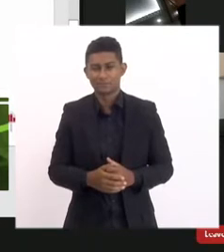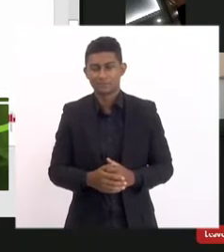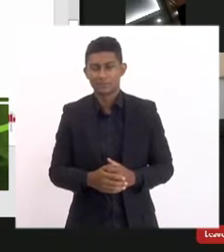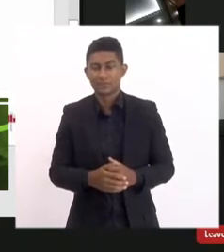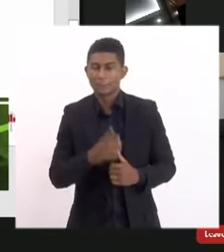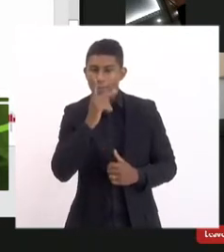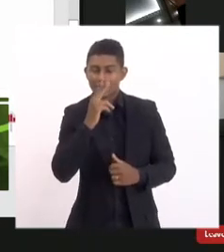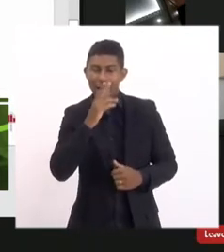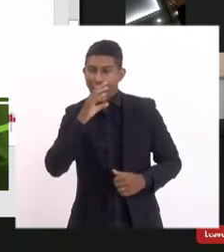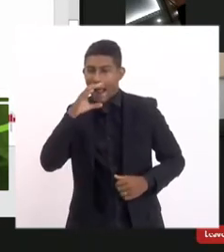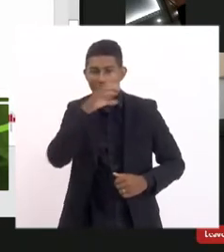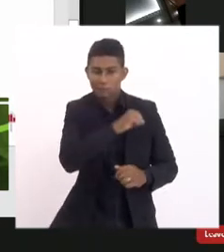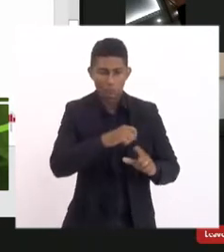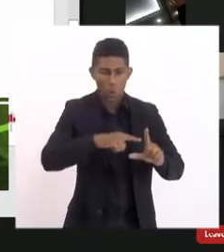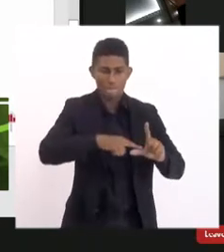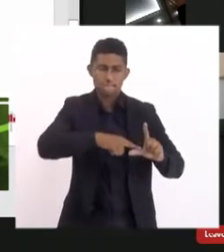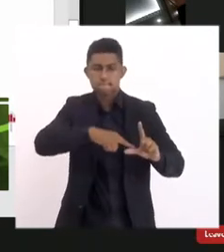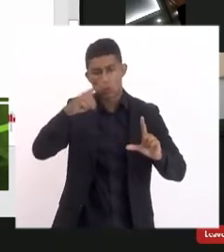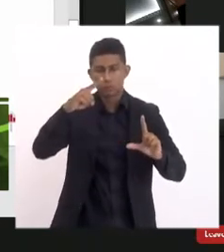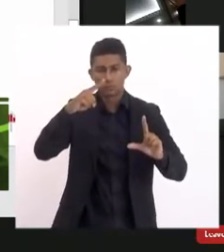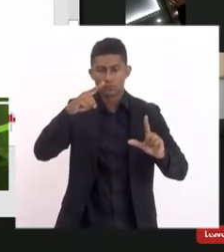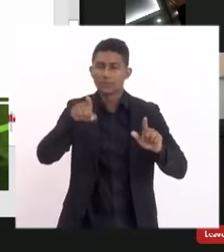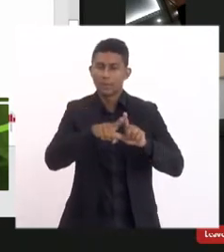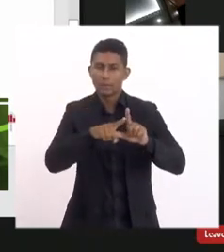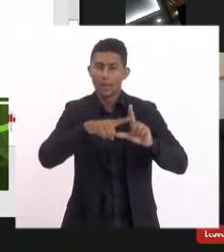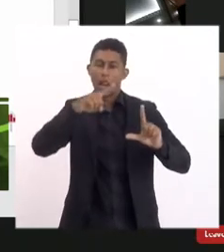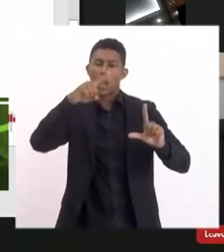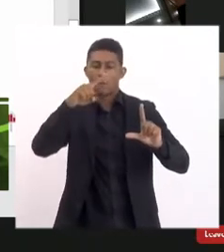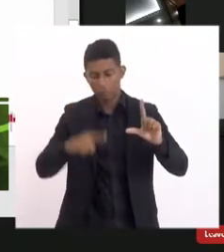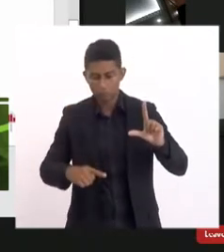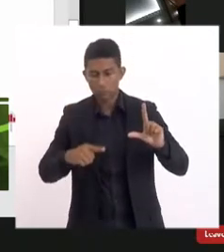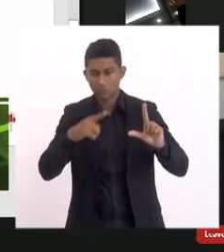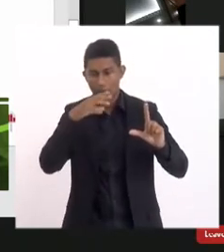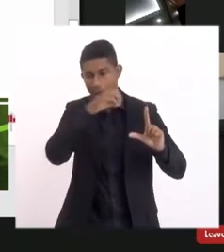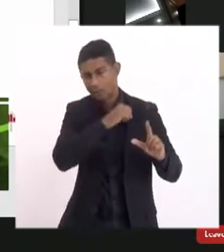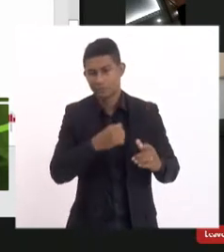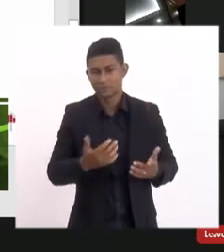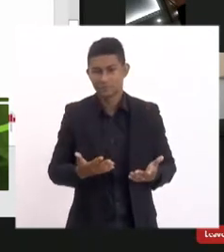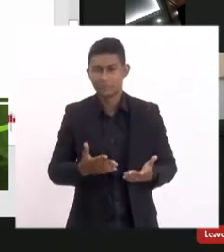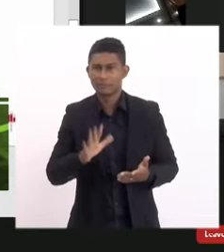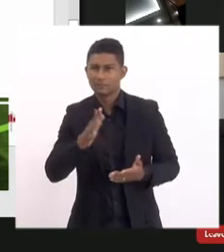ela sobe rápido, ela desce rápido. Então, a gente teve uma explosão, de fato, por